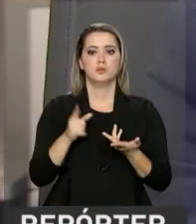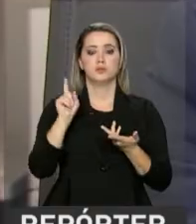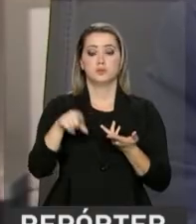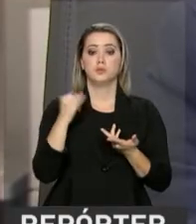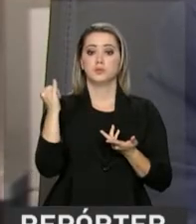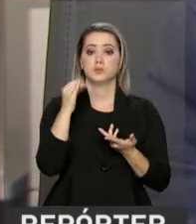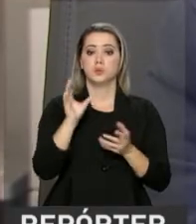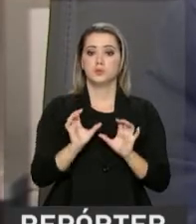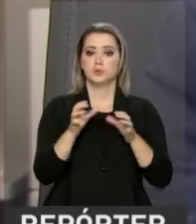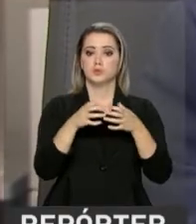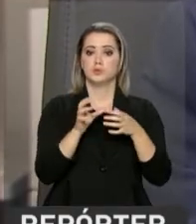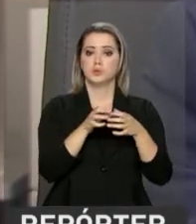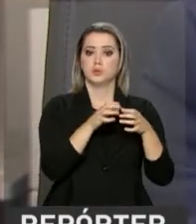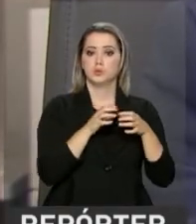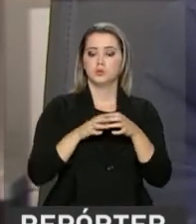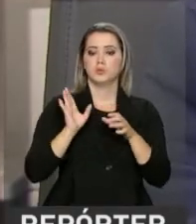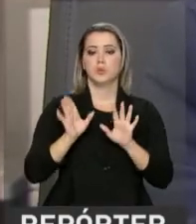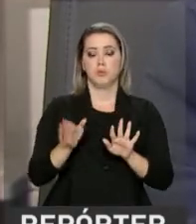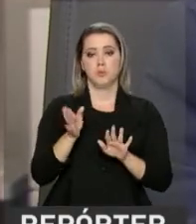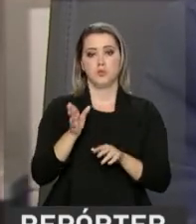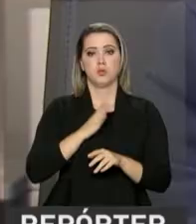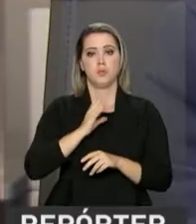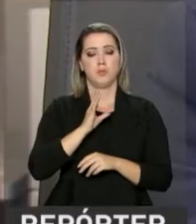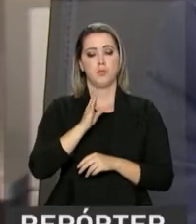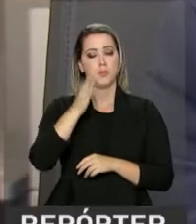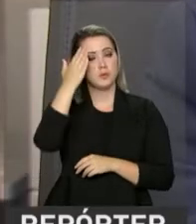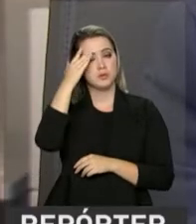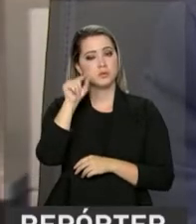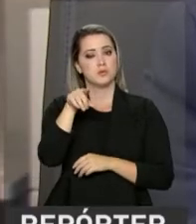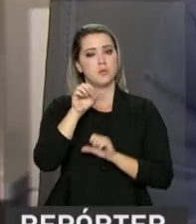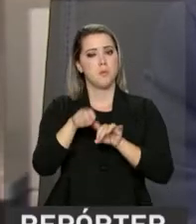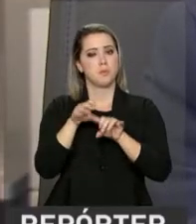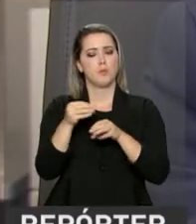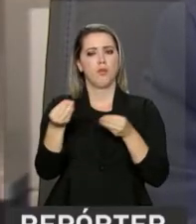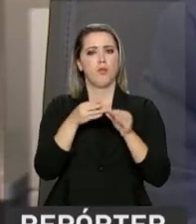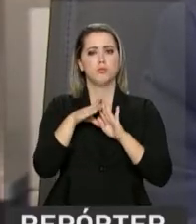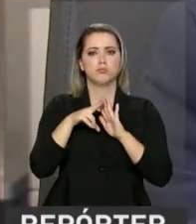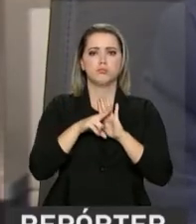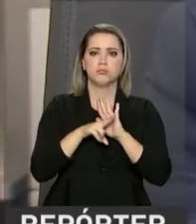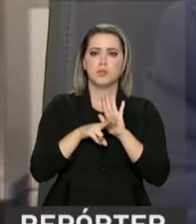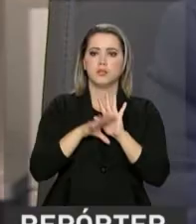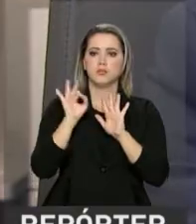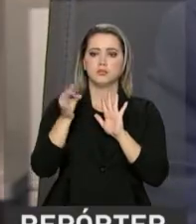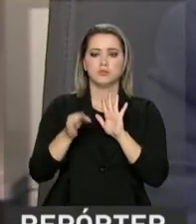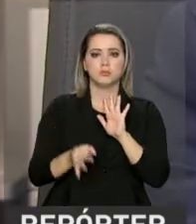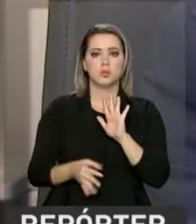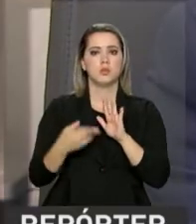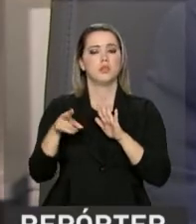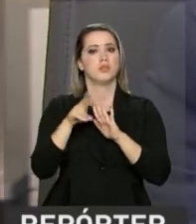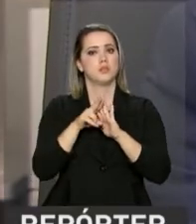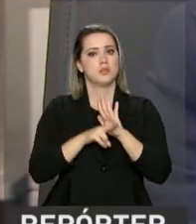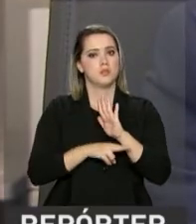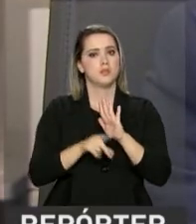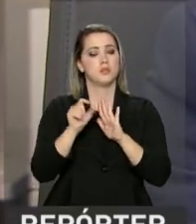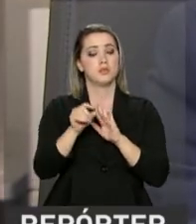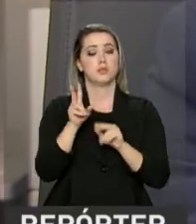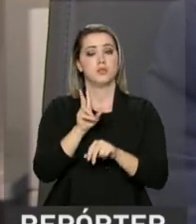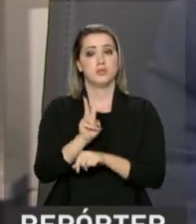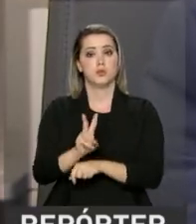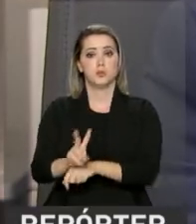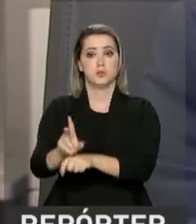que os órgãos possam contar com esses instrumentos com esses modelos padronizados com as novas regras de proteção aos trabalhadores